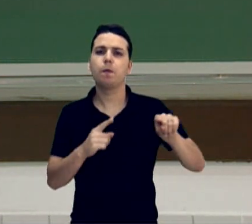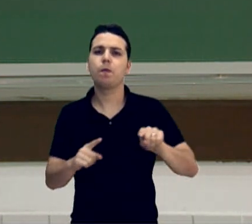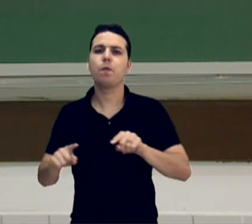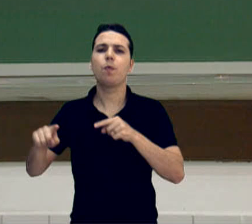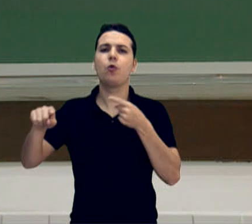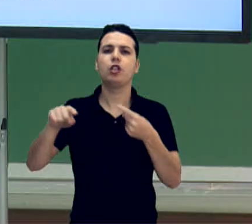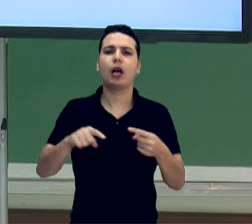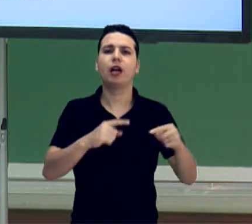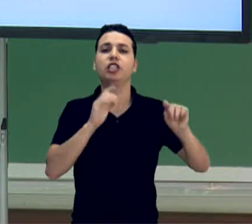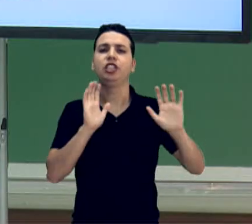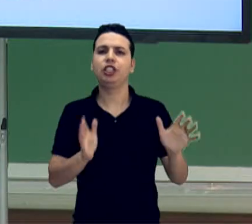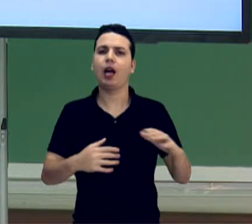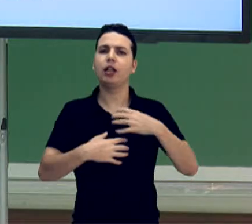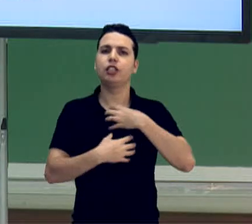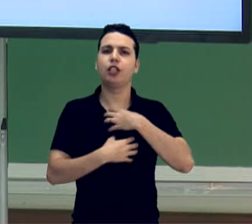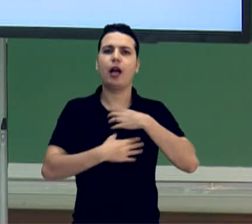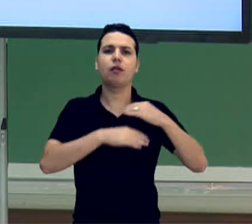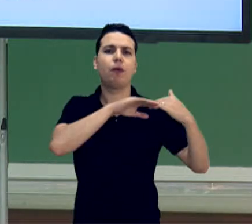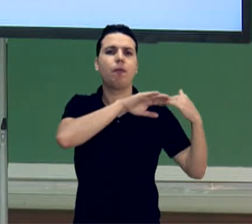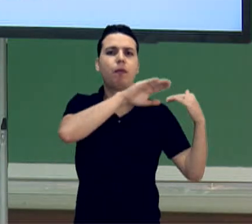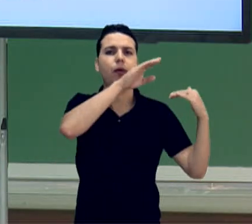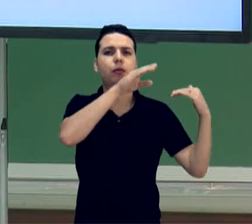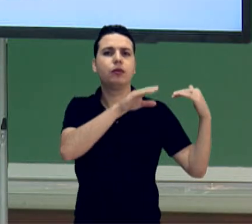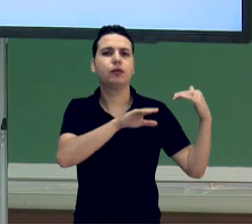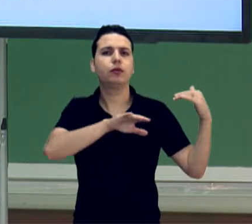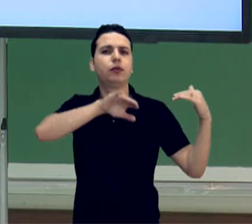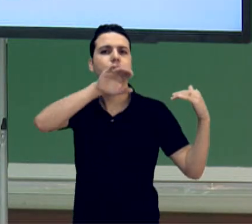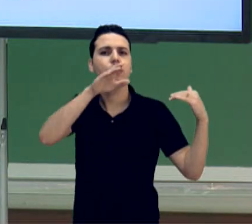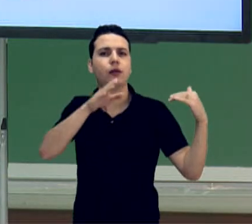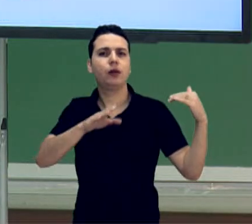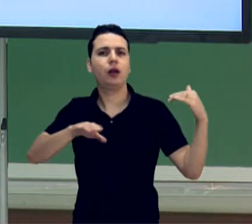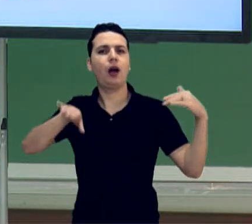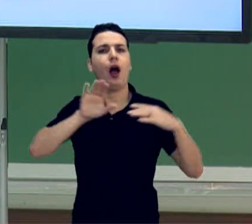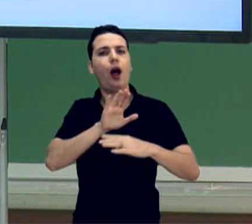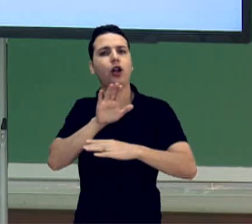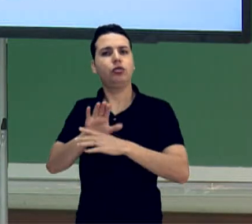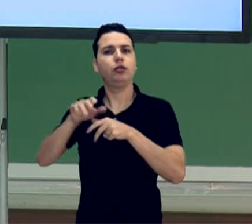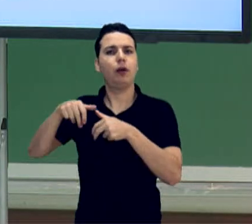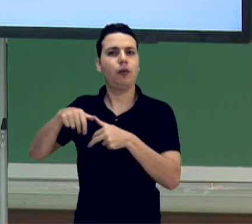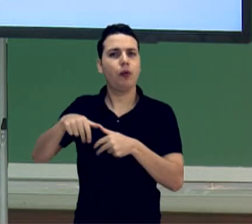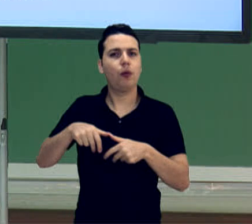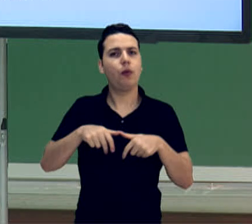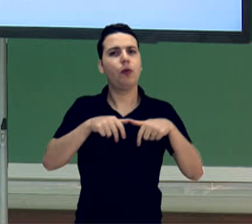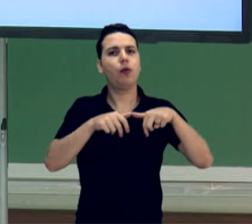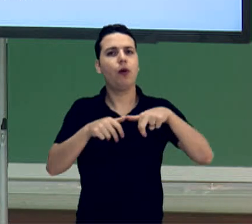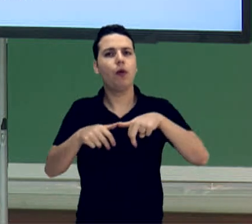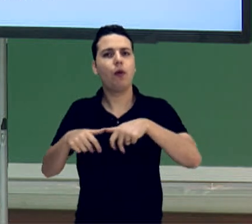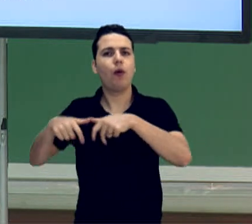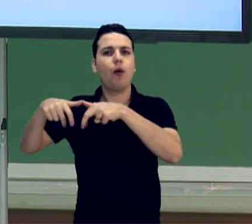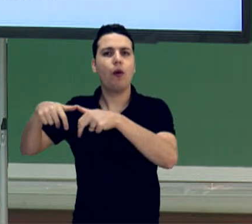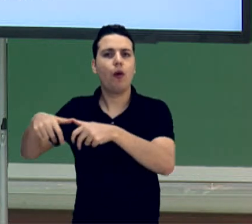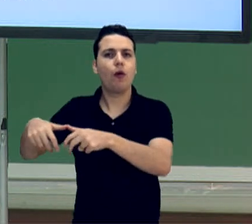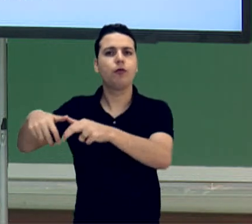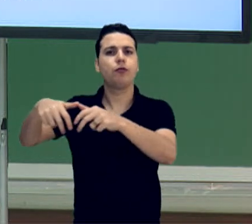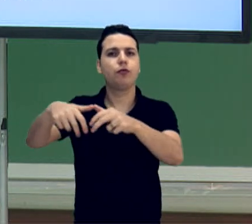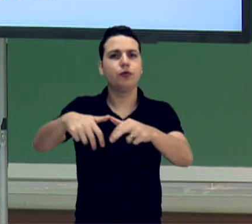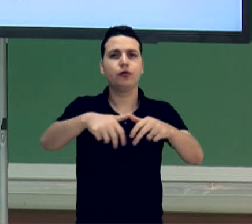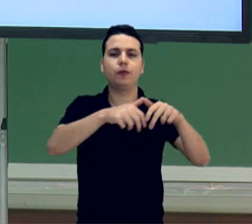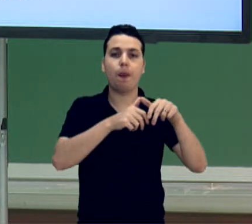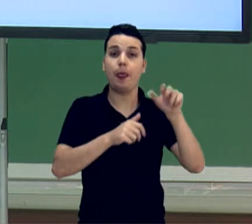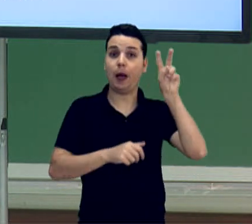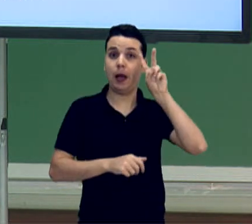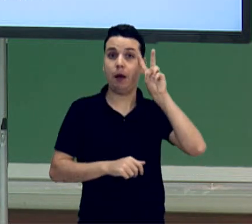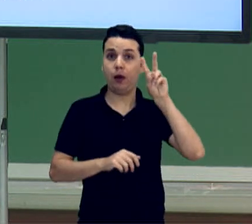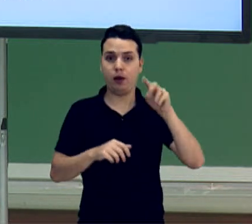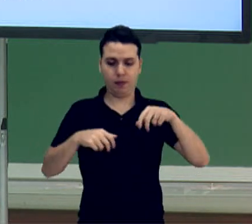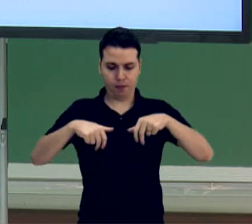já se organiza dessa forma que favoreça esse deslocamento, né, dos casais. Lembrando que para que os casais